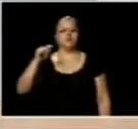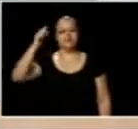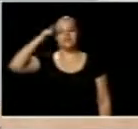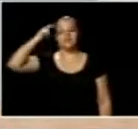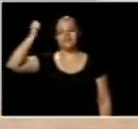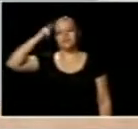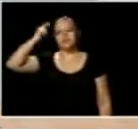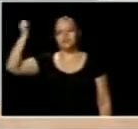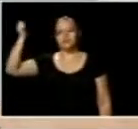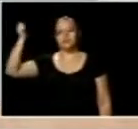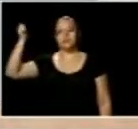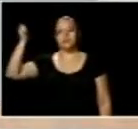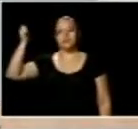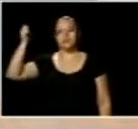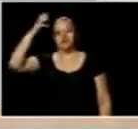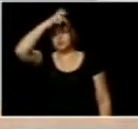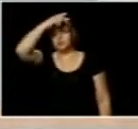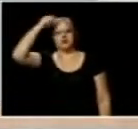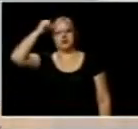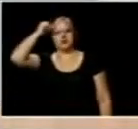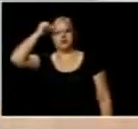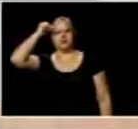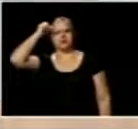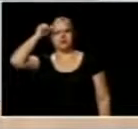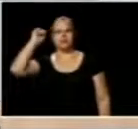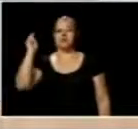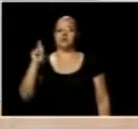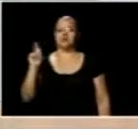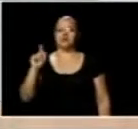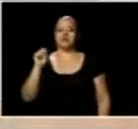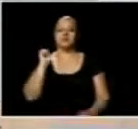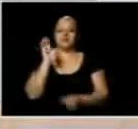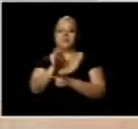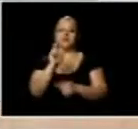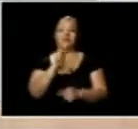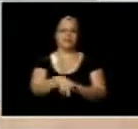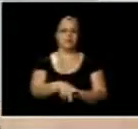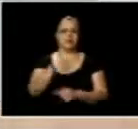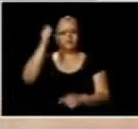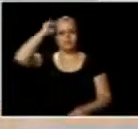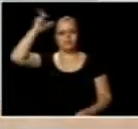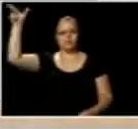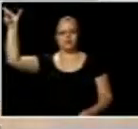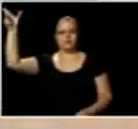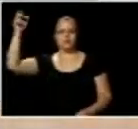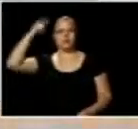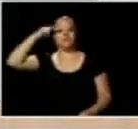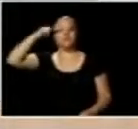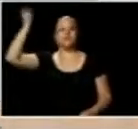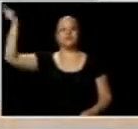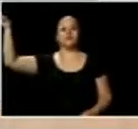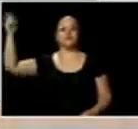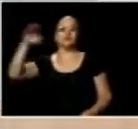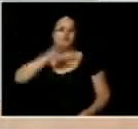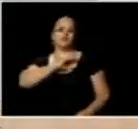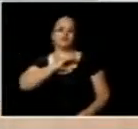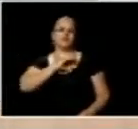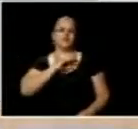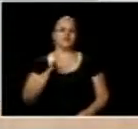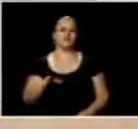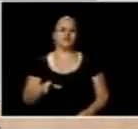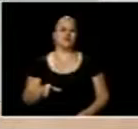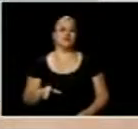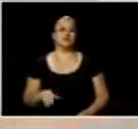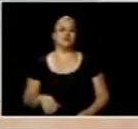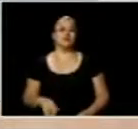do município, imagina da cidade. É desse prefeito que nós estamos falando. E nós não podemos dar sustentação para um prefeito irresponsável, e